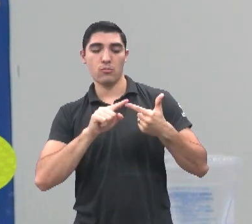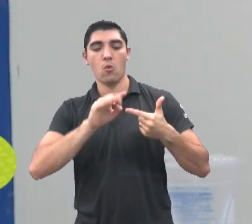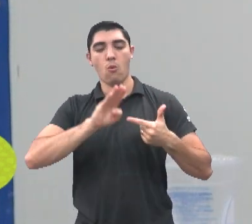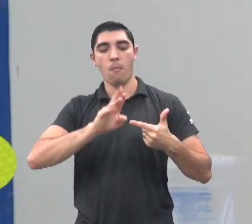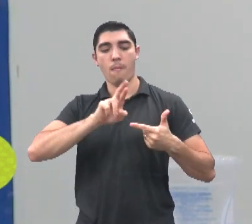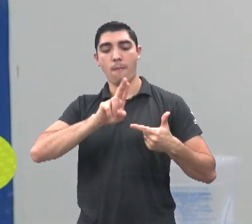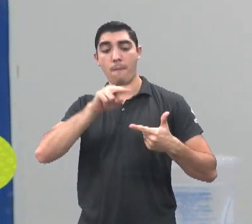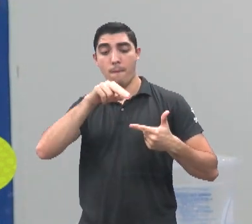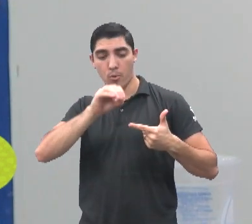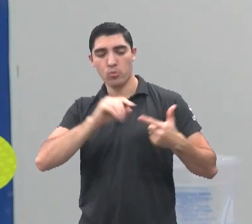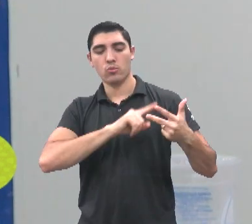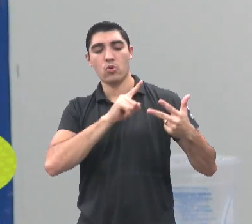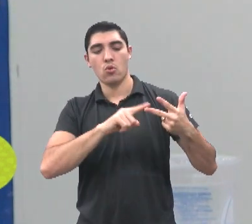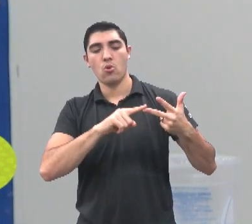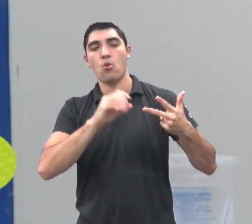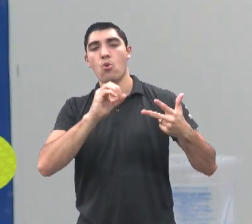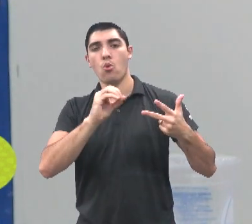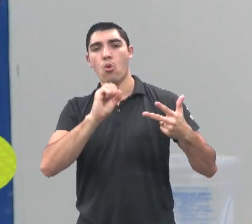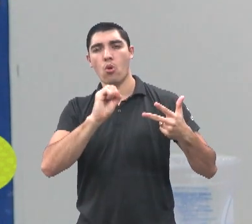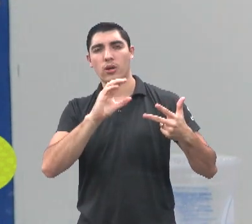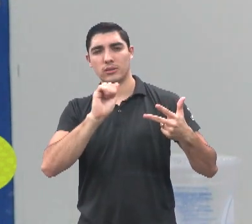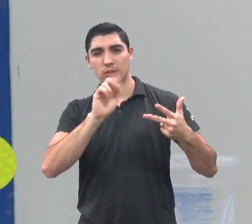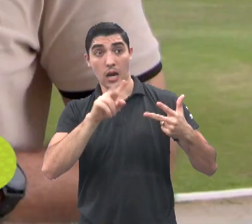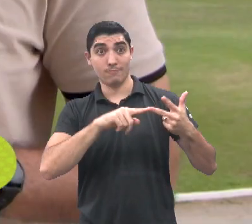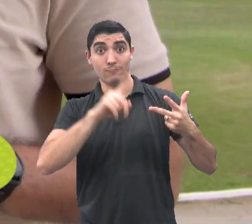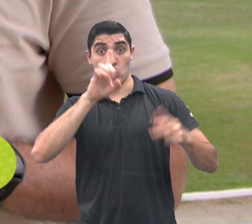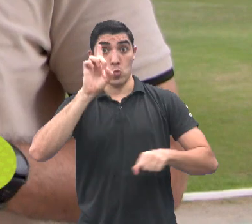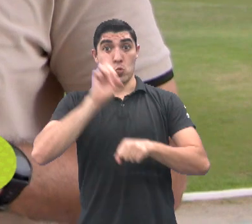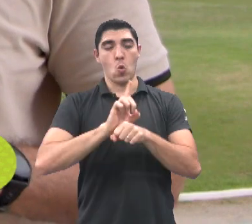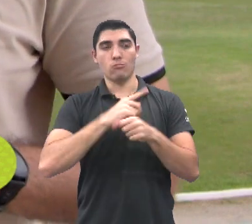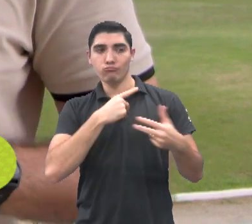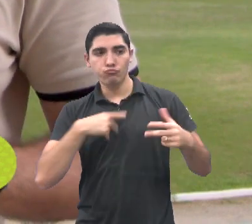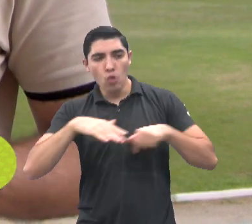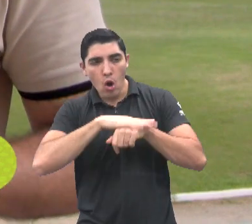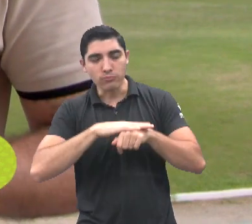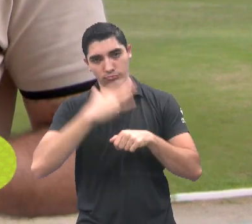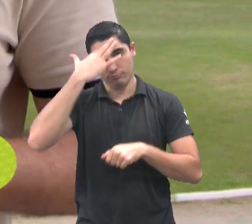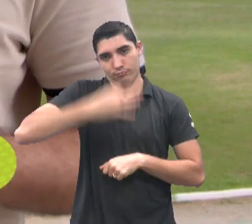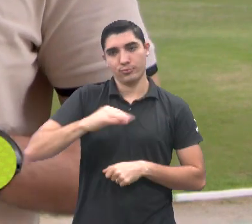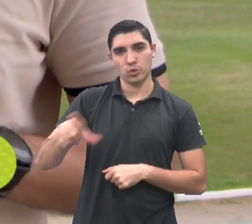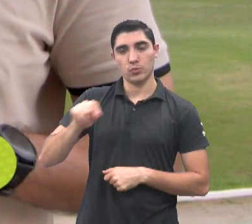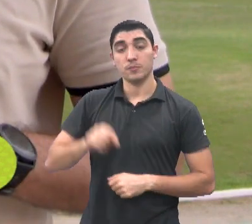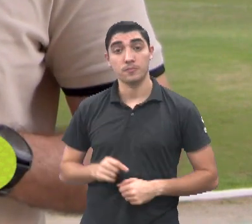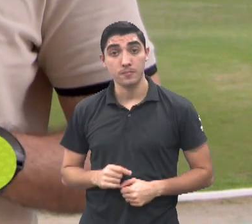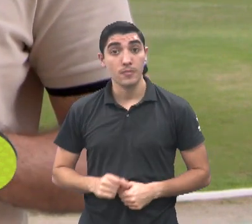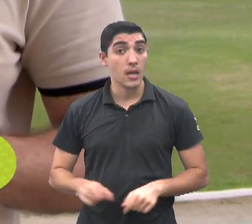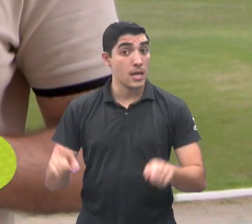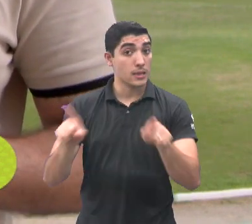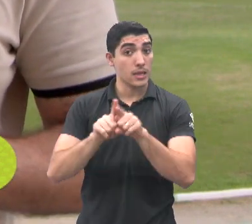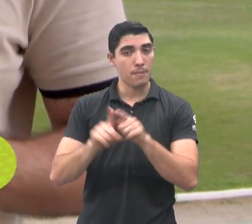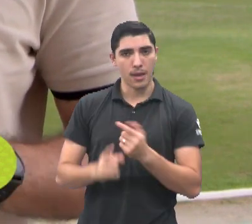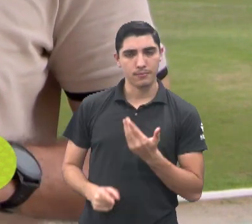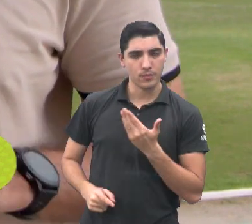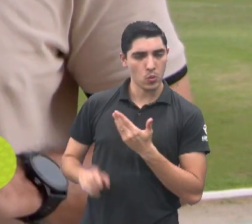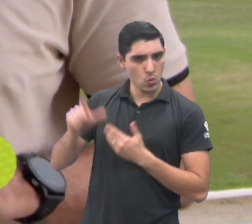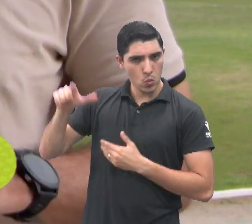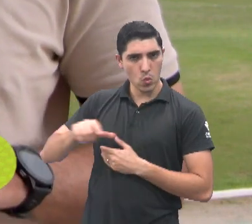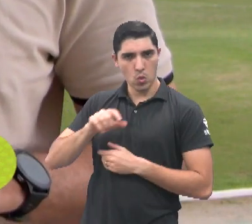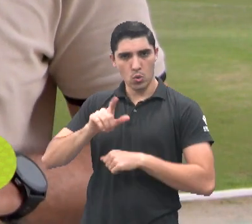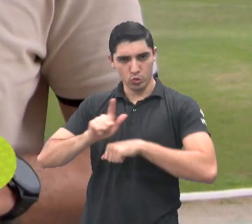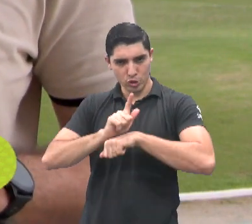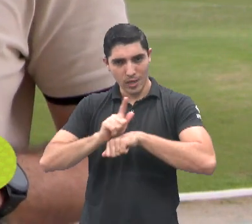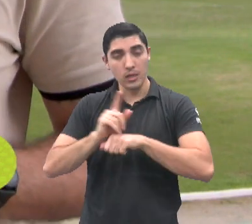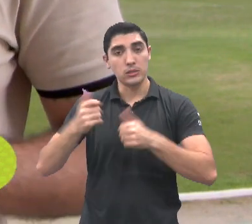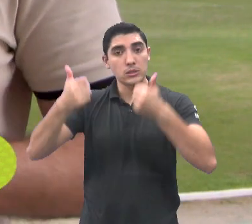decisão rapidamente para que a gente não perdesse mais tempo. E o Sidclay também comentou sobre a contratação do zagueiro João Pedro Ramos,